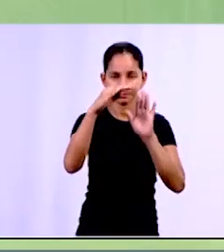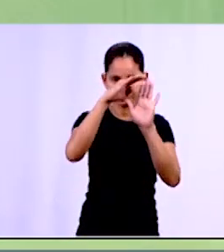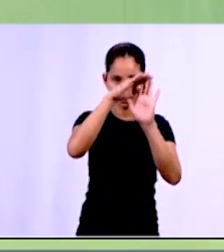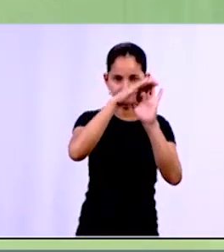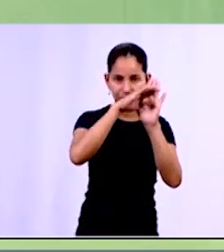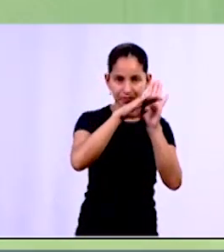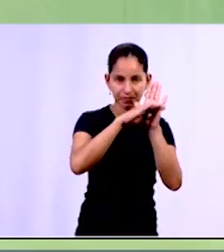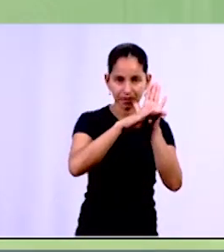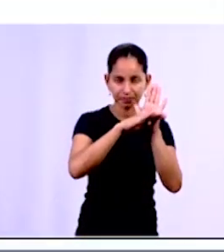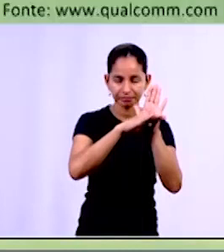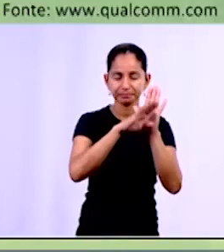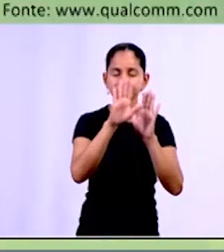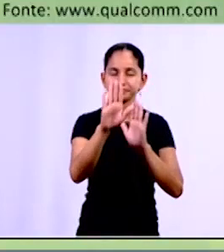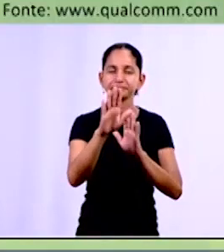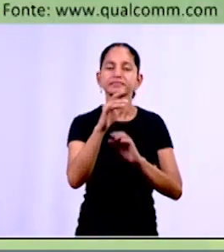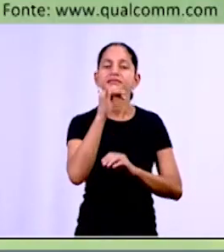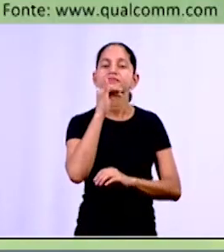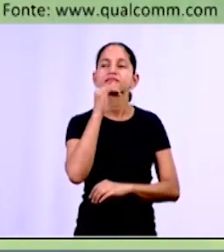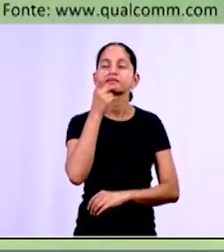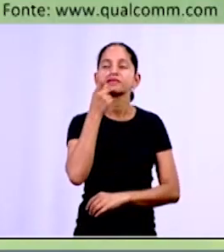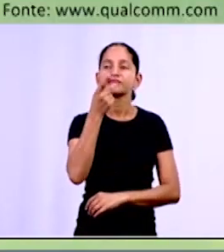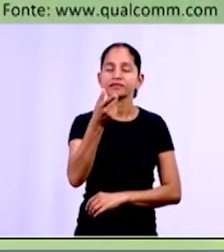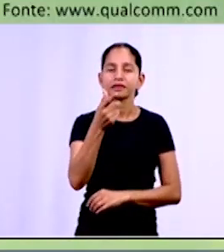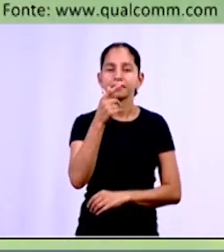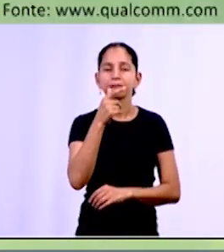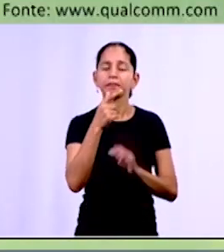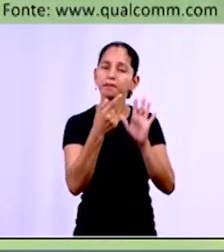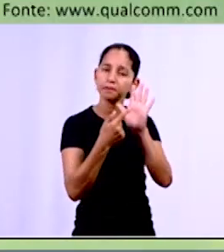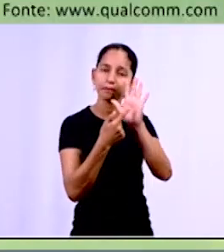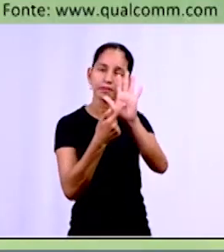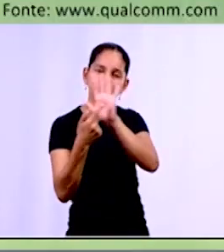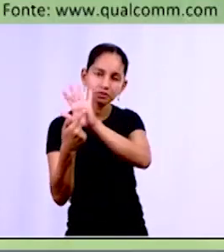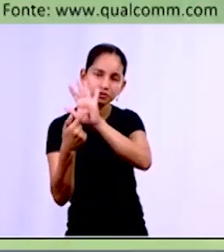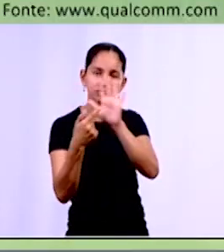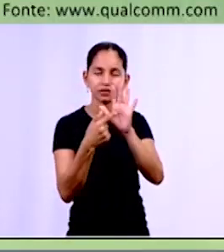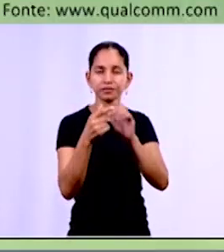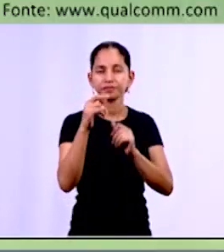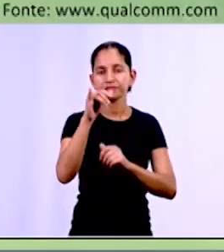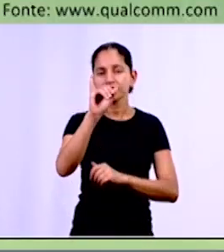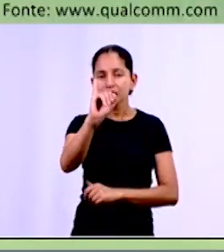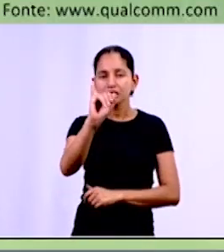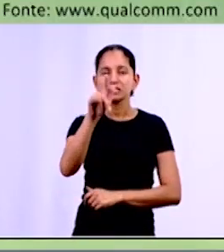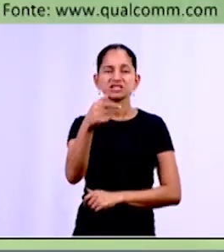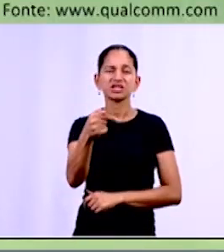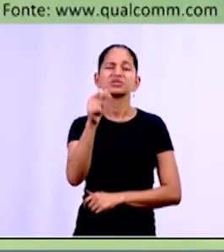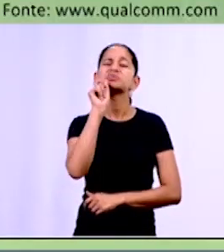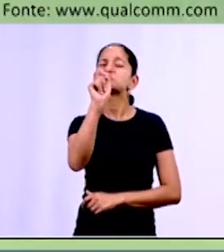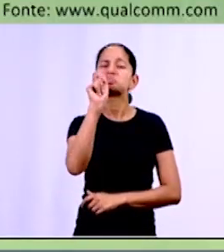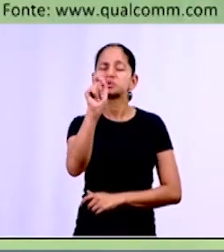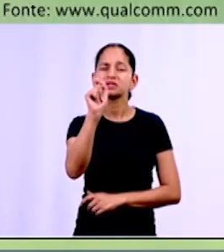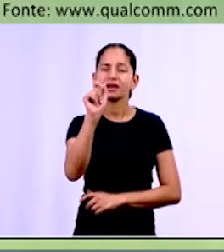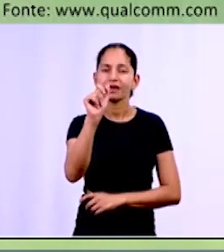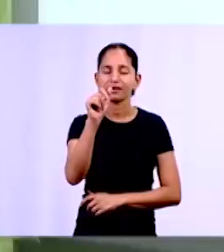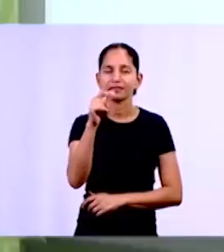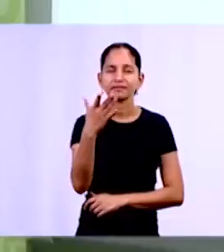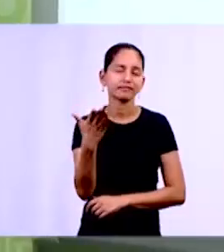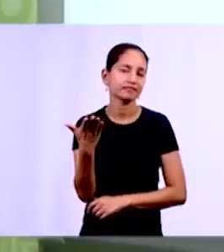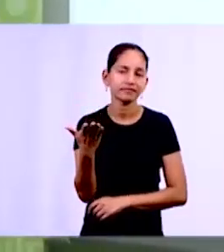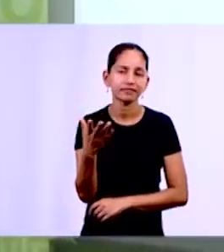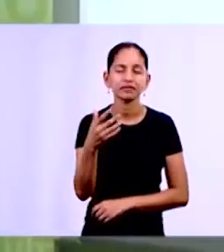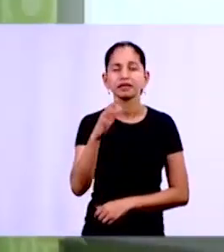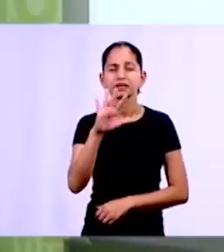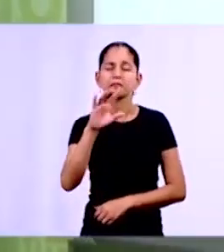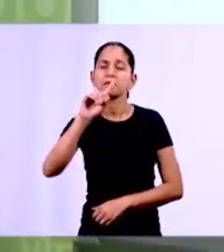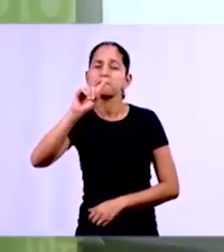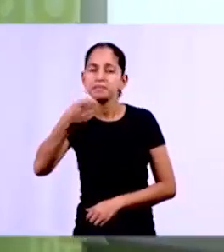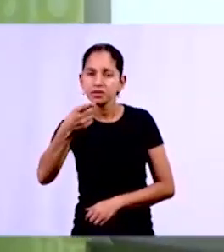né? Ele vai passar para você aqui, olha, eu tenho um computador i7 para você. Está na promoção de R$